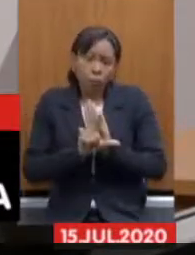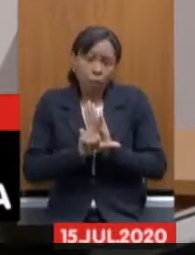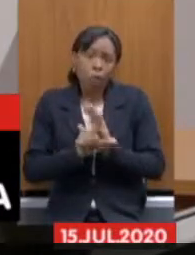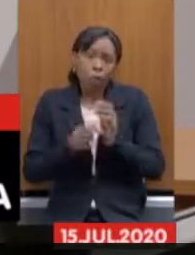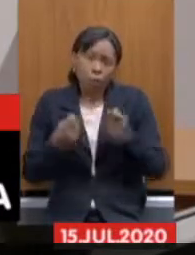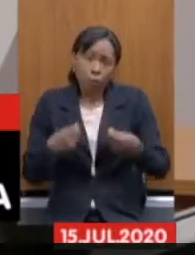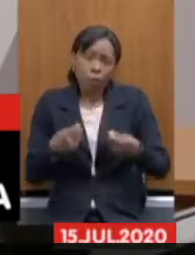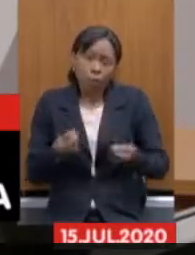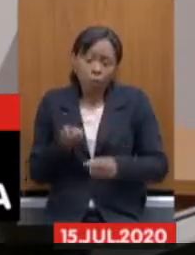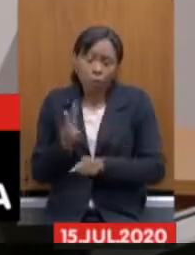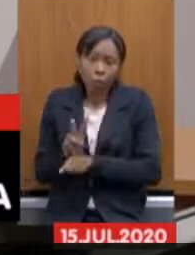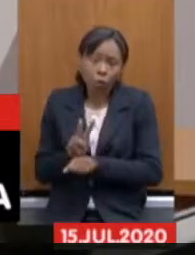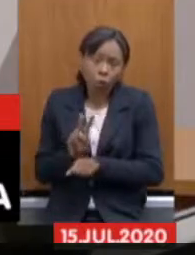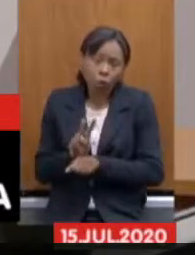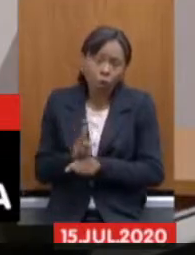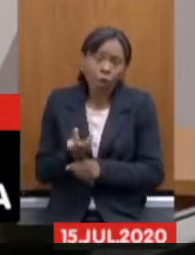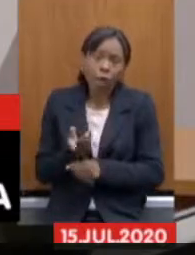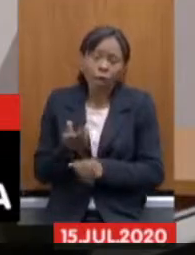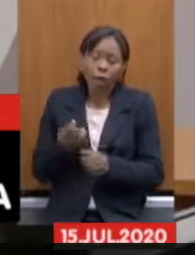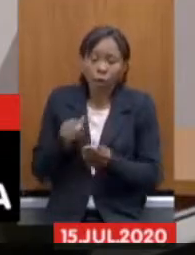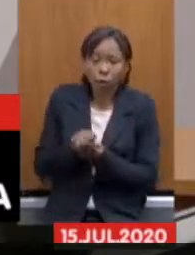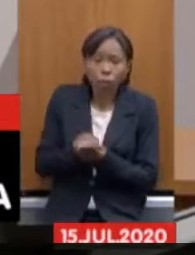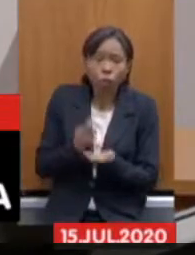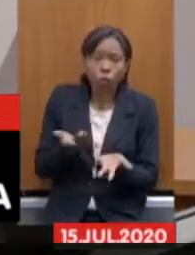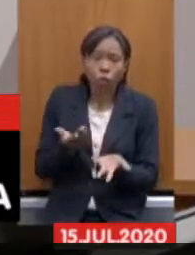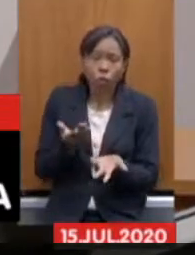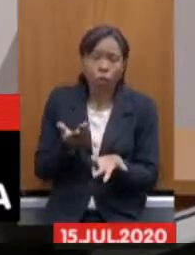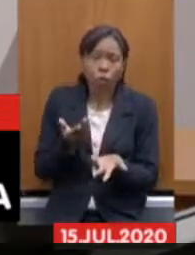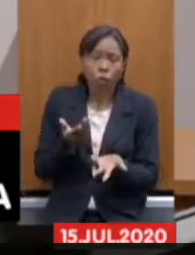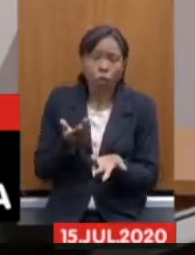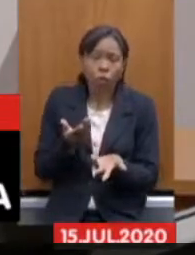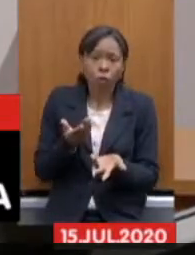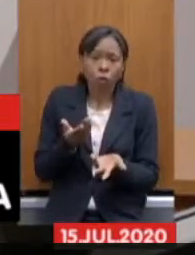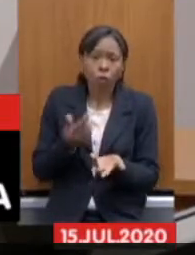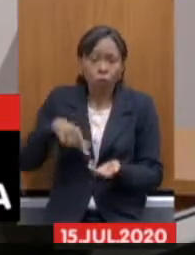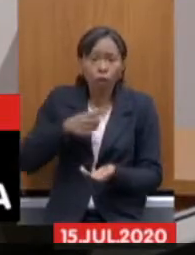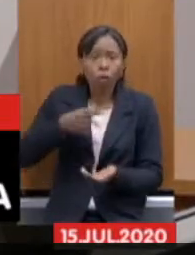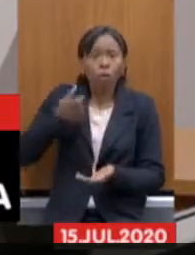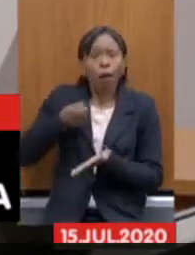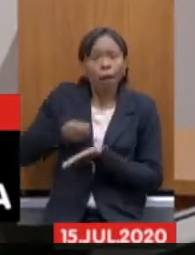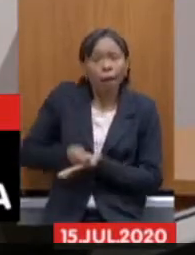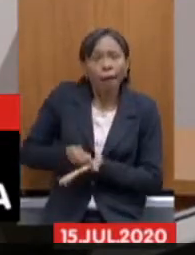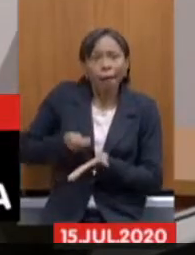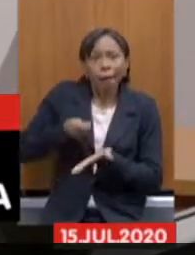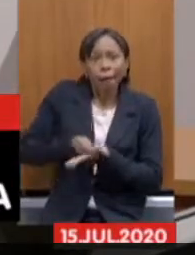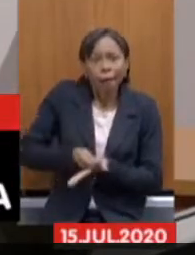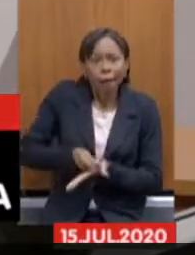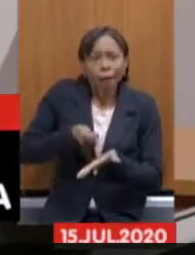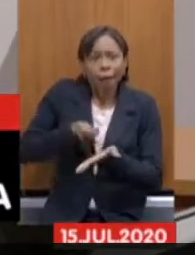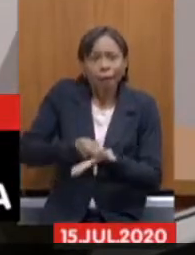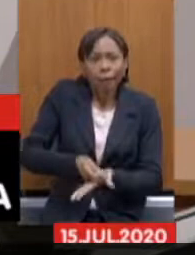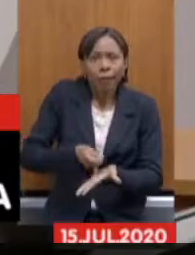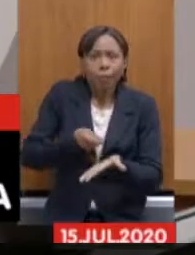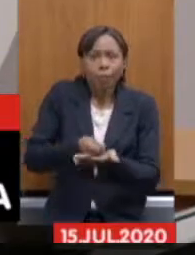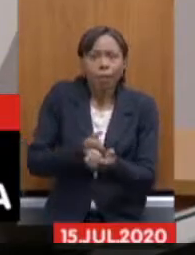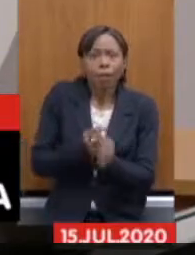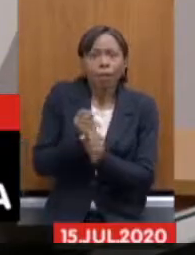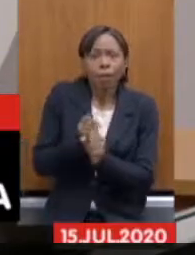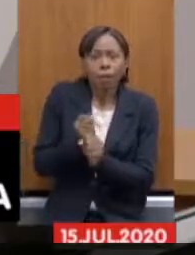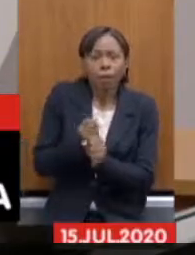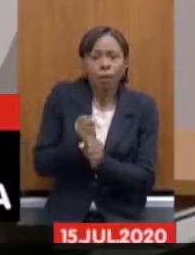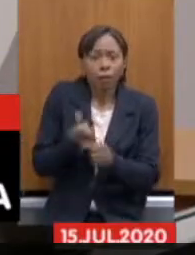de dar proteção mais fundo para que não haja isso a gente contribui passa a vida contribuem e agora agora também